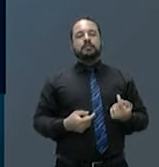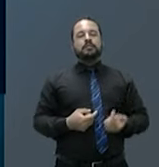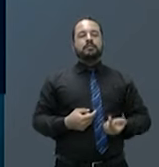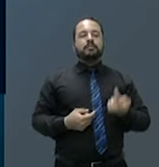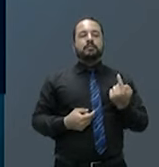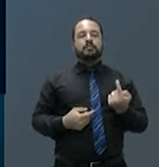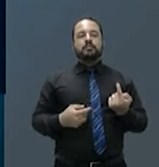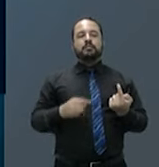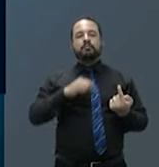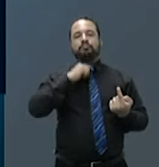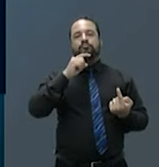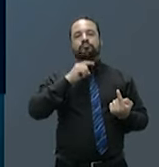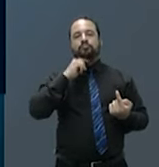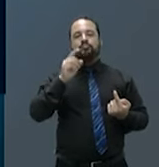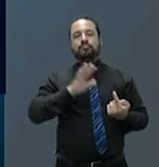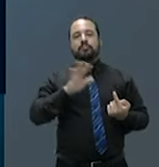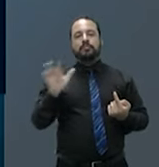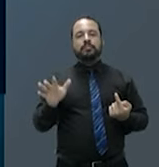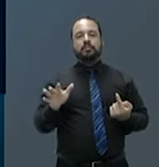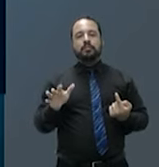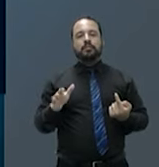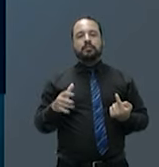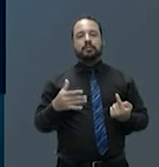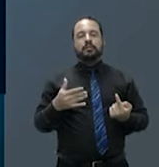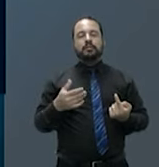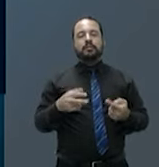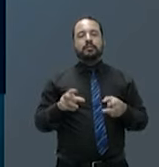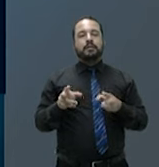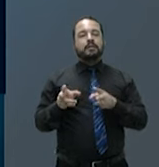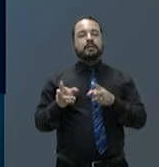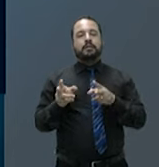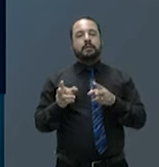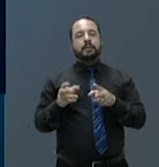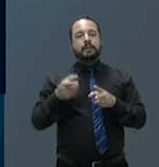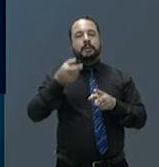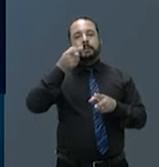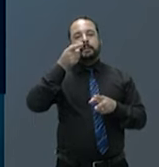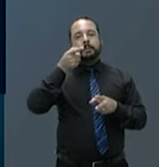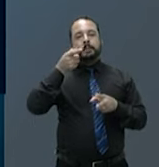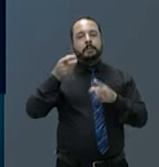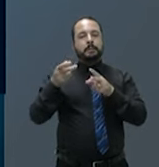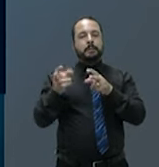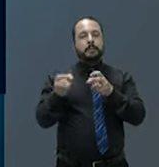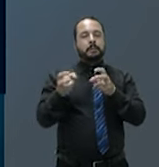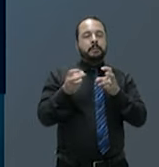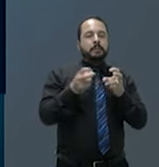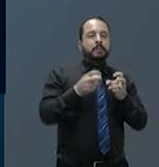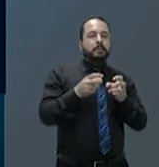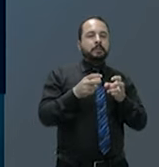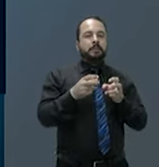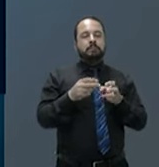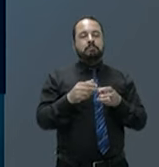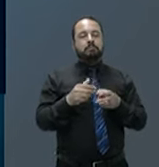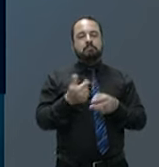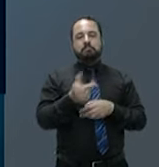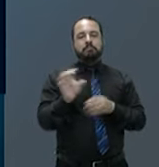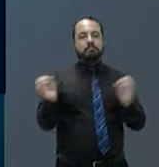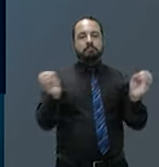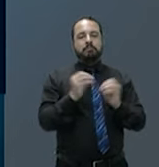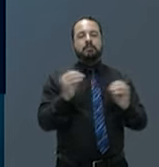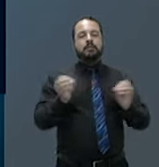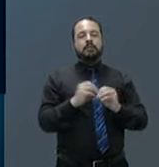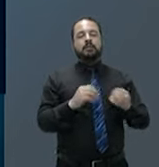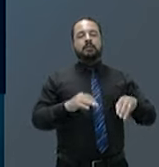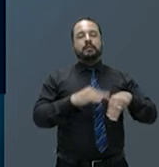ninguém fizer nenhuma outra observação, é que o ministro Benedito saiu da sala agora. Será que ele